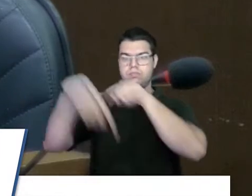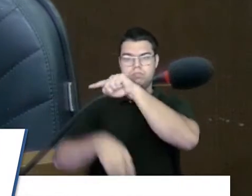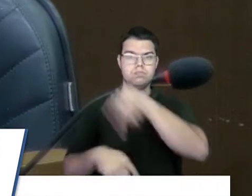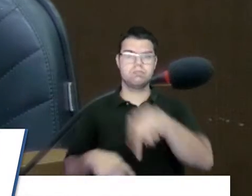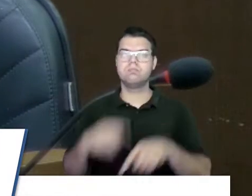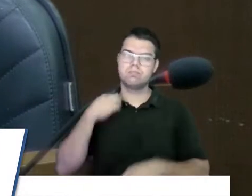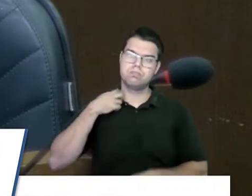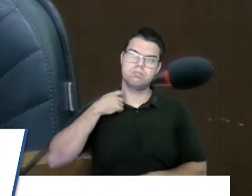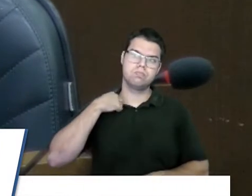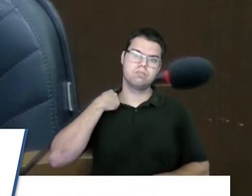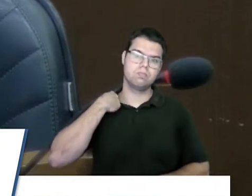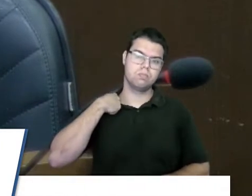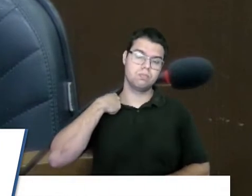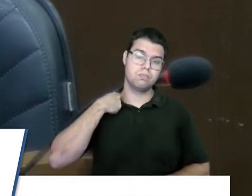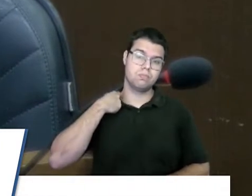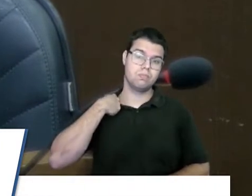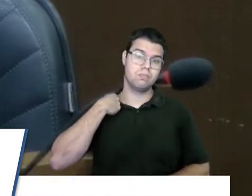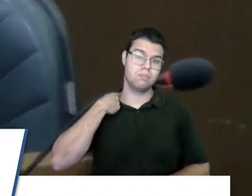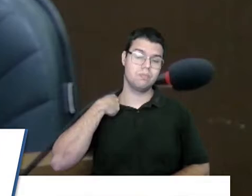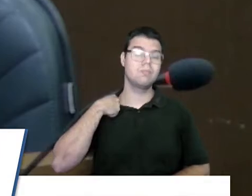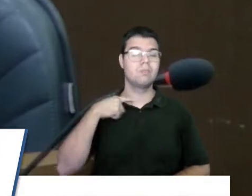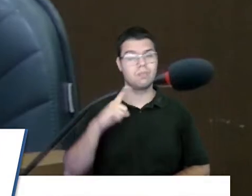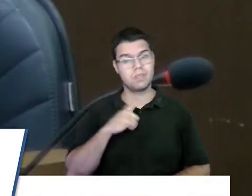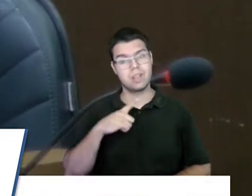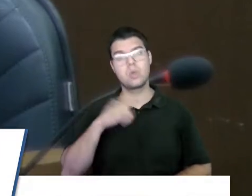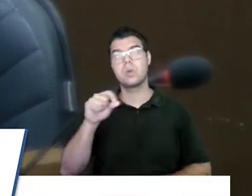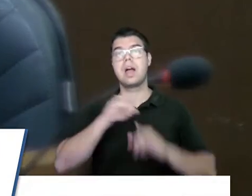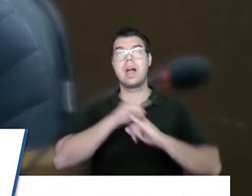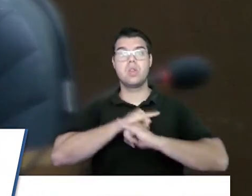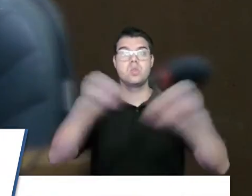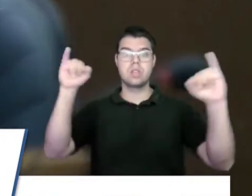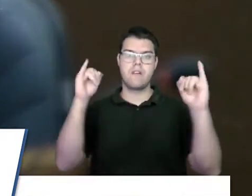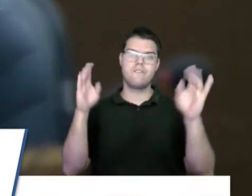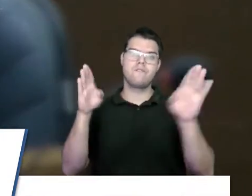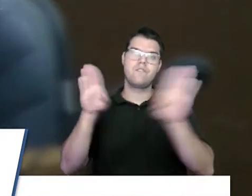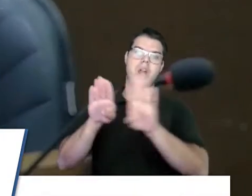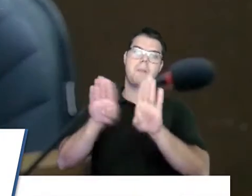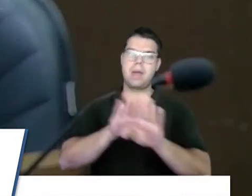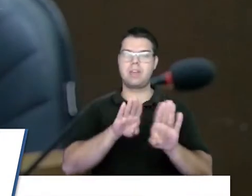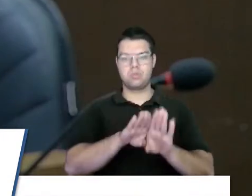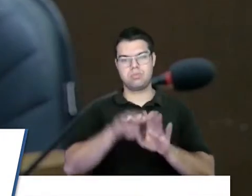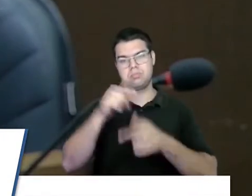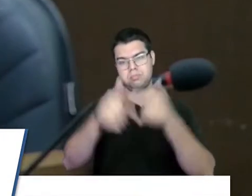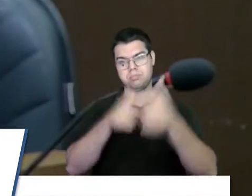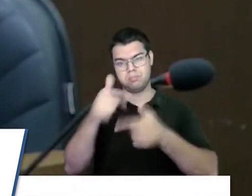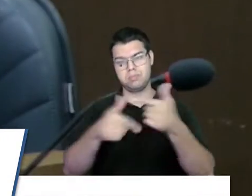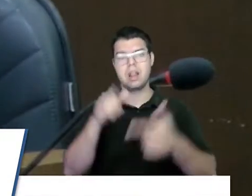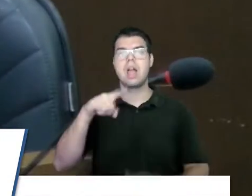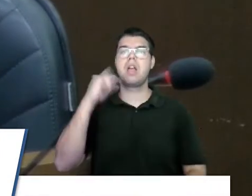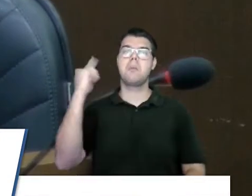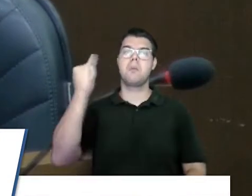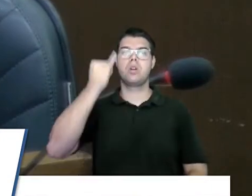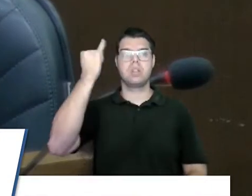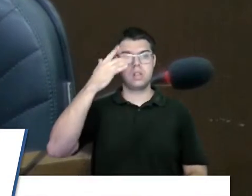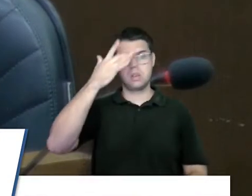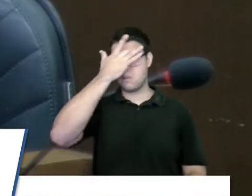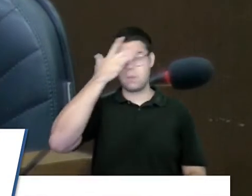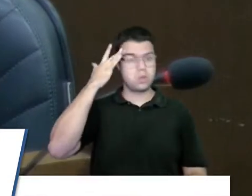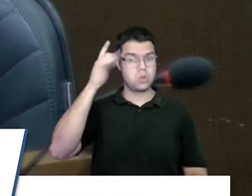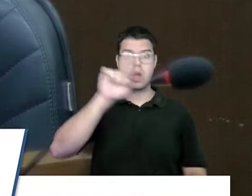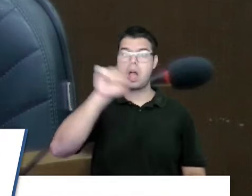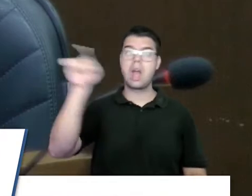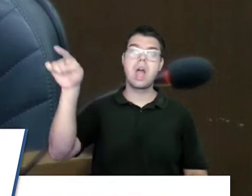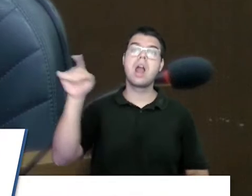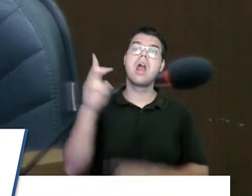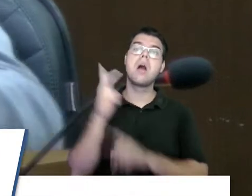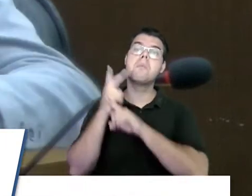é anunciado o fechamento desse serviço tão importante. E essas pessoas, onde elas vão buscar esse